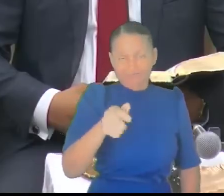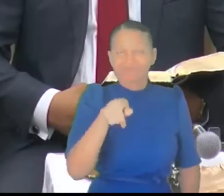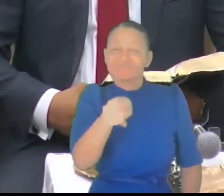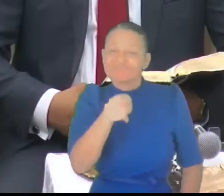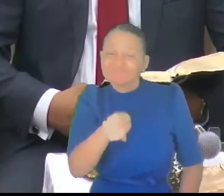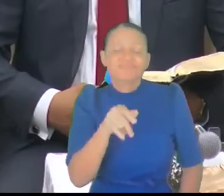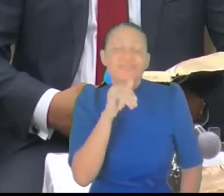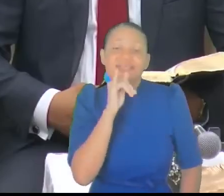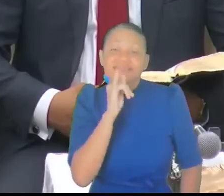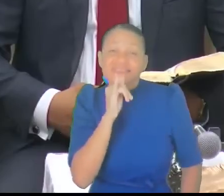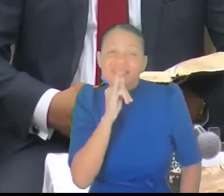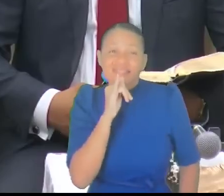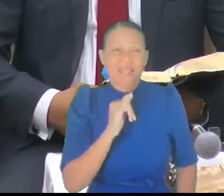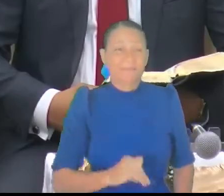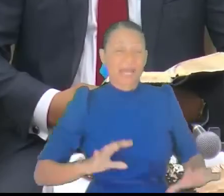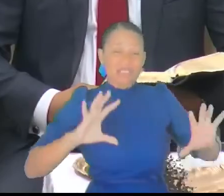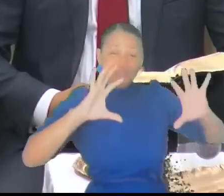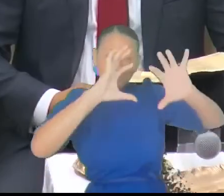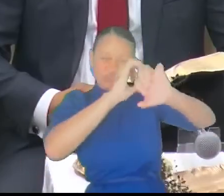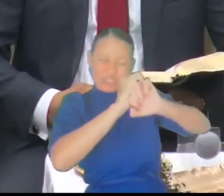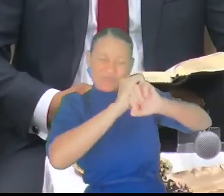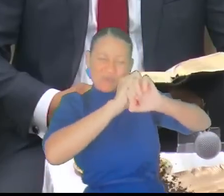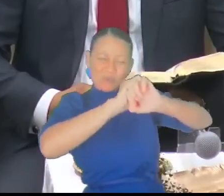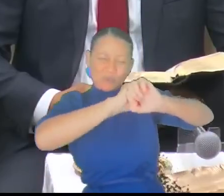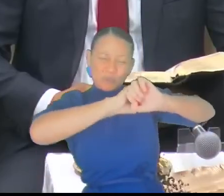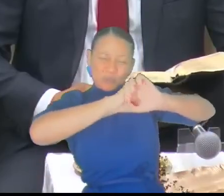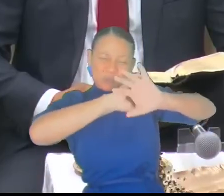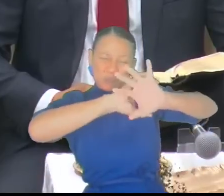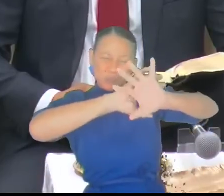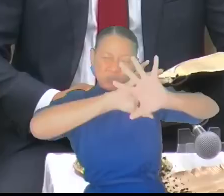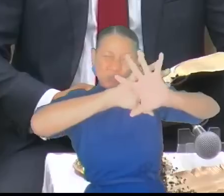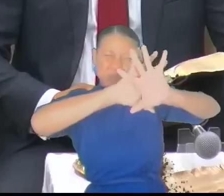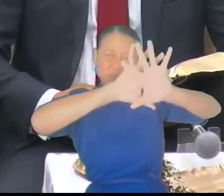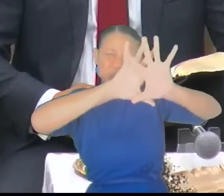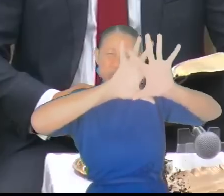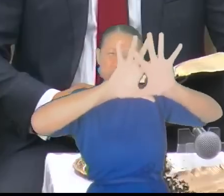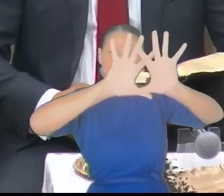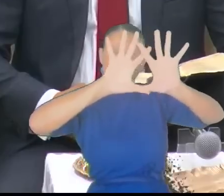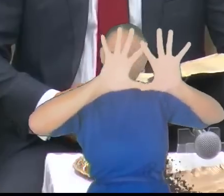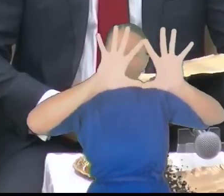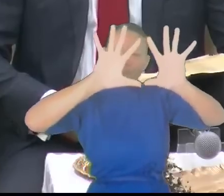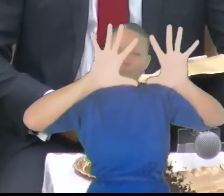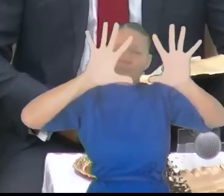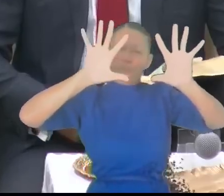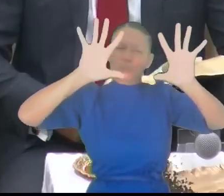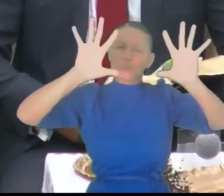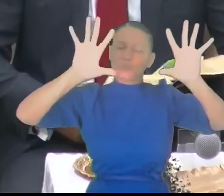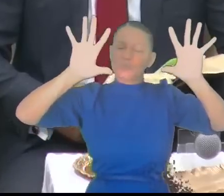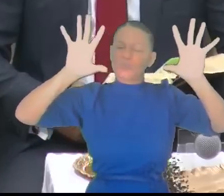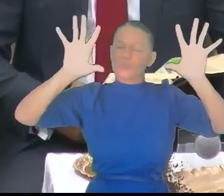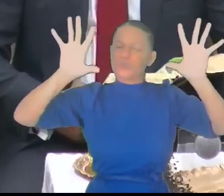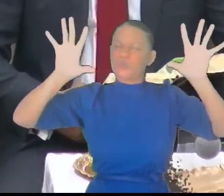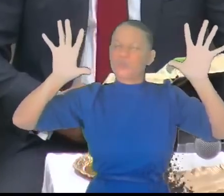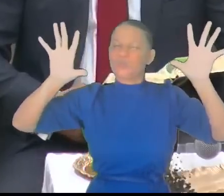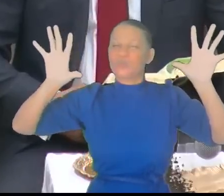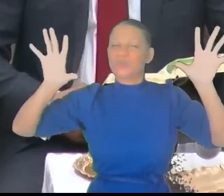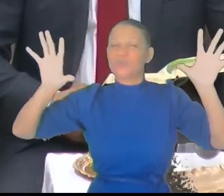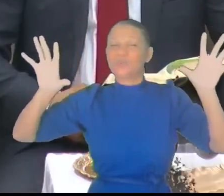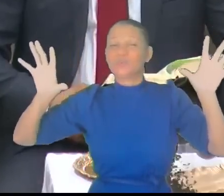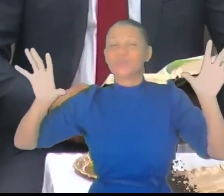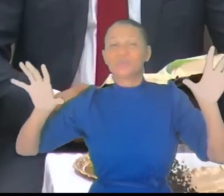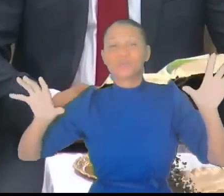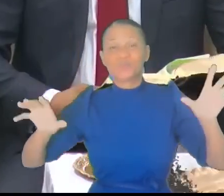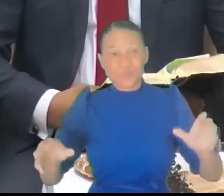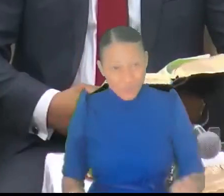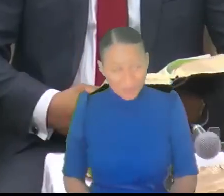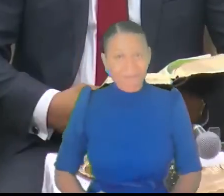as trevas vão saindo e a claridade vai o quê, meus amados irmãos? Chegando.